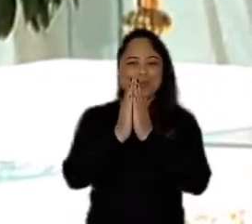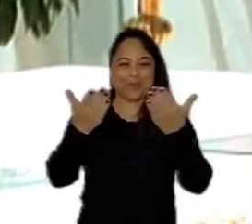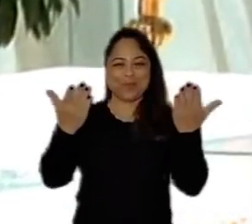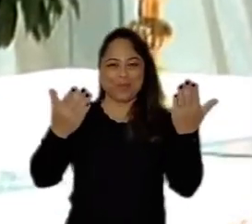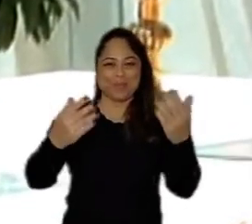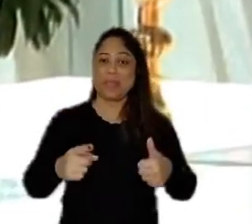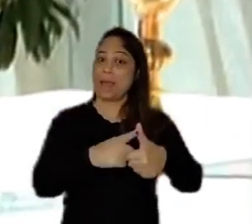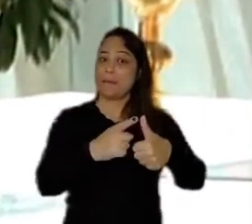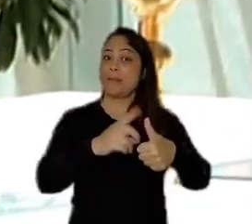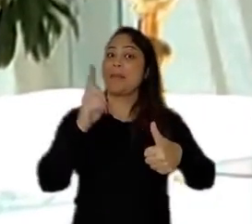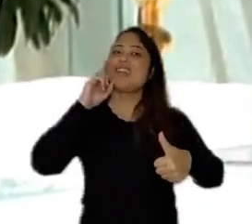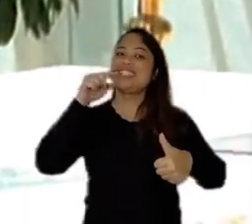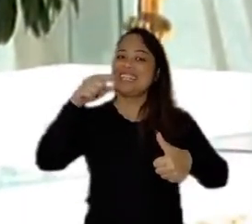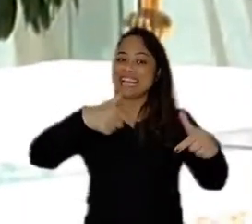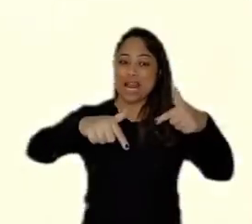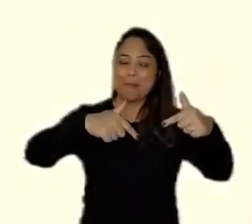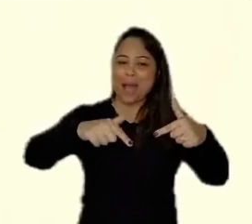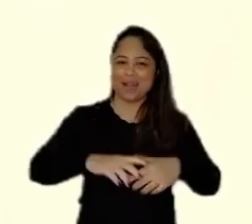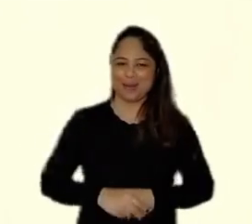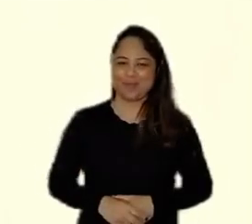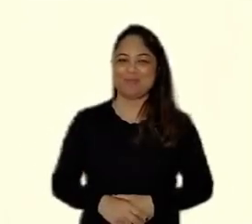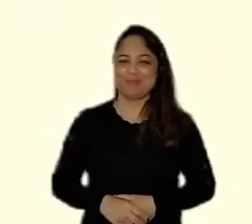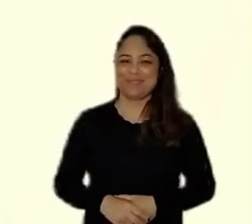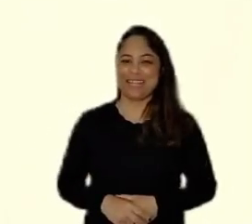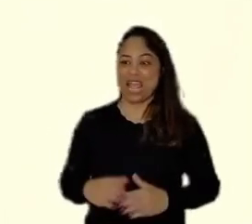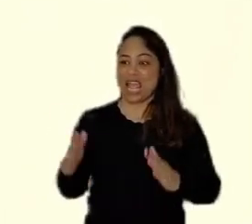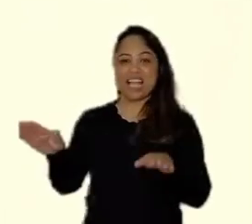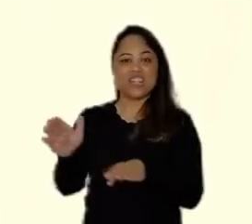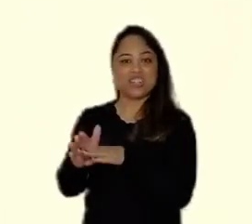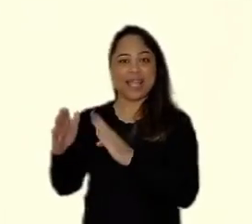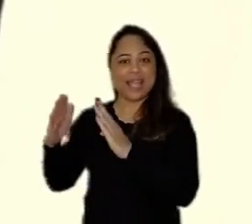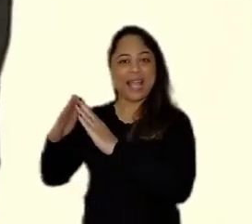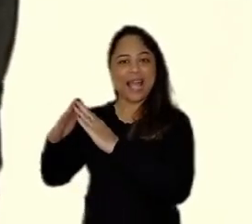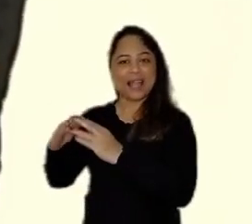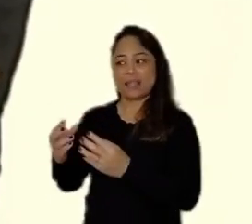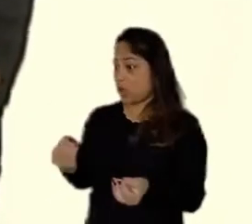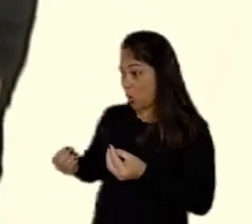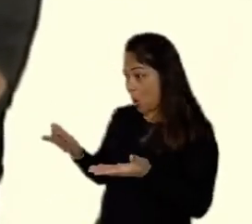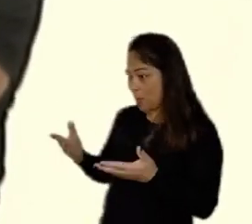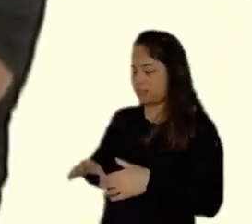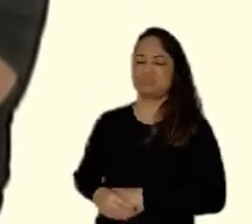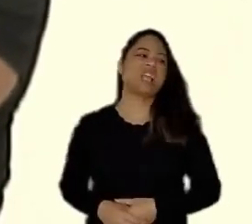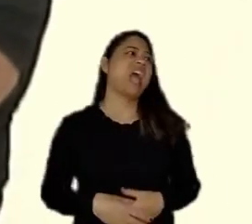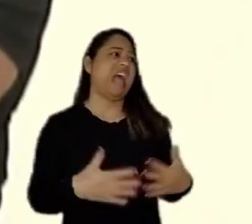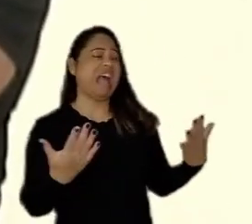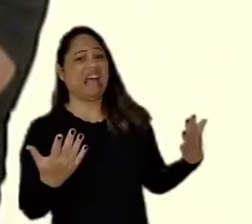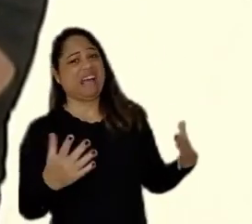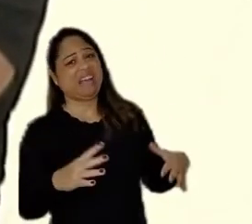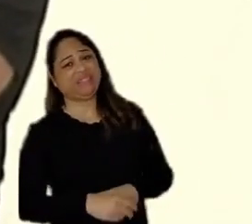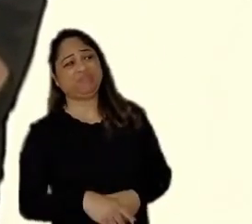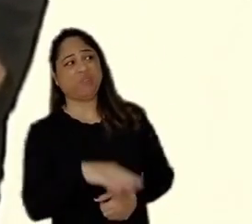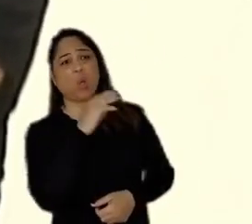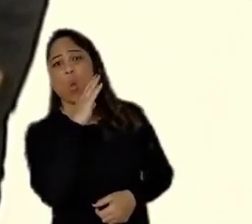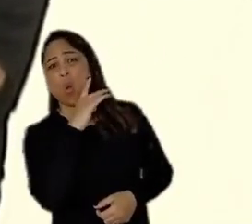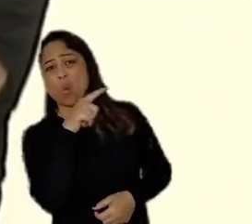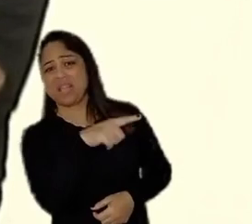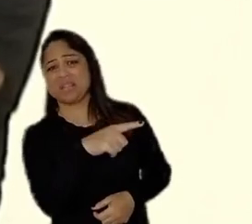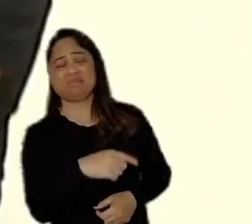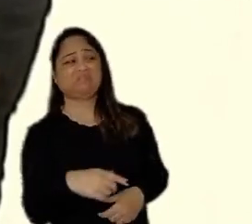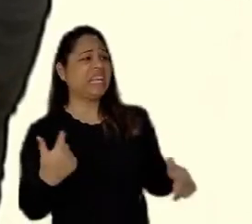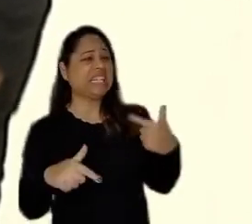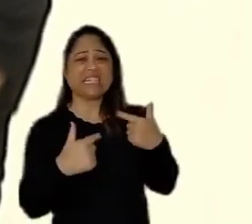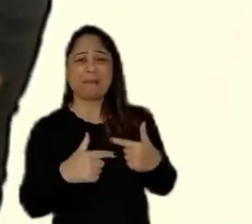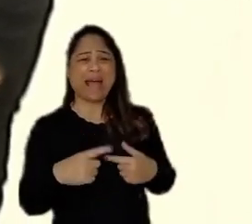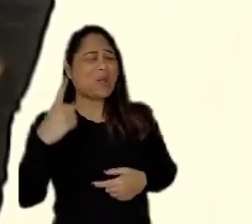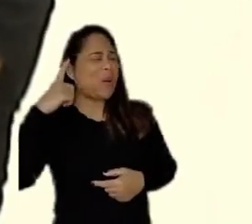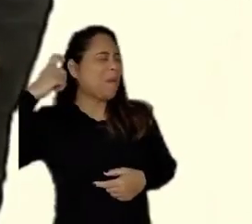Primeiro dia do seu emprego. E aí, como foi? Não vai ser fácil não, viu? Lá tem um barulho muito alto